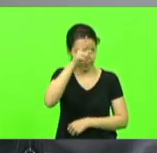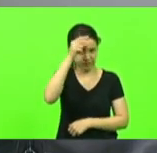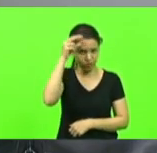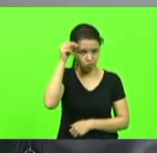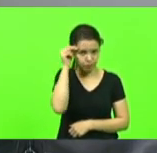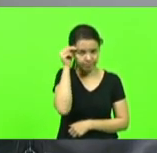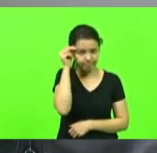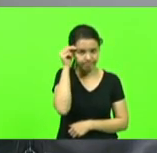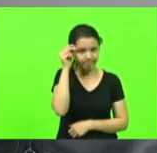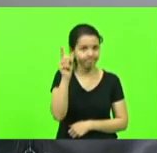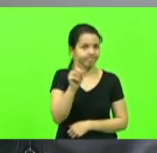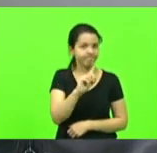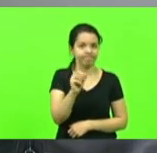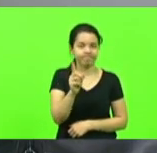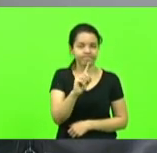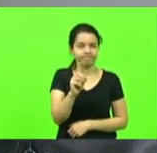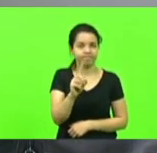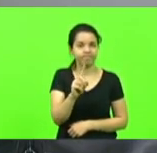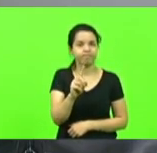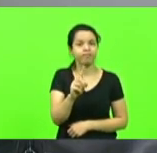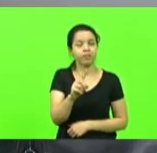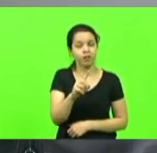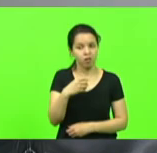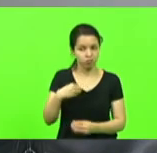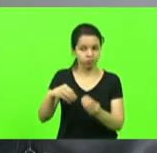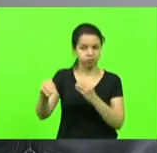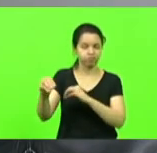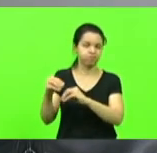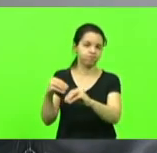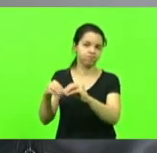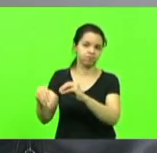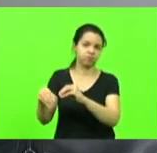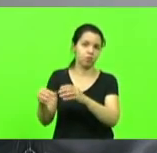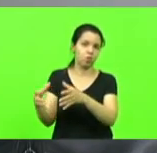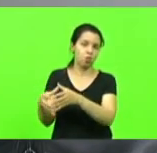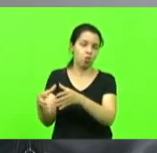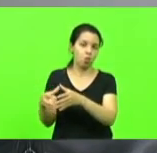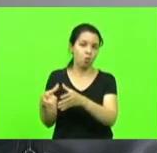acabam sufocando as entidades que tratam